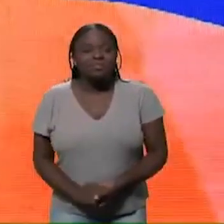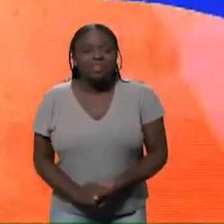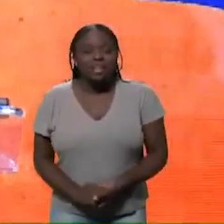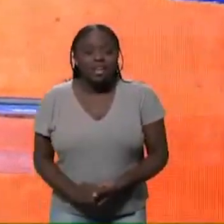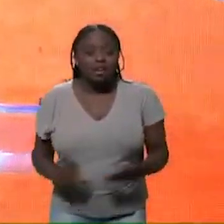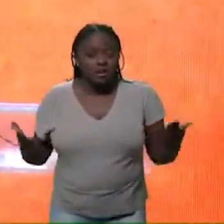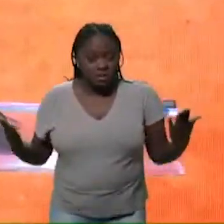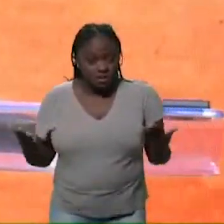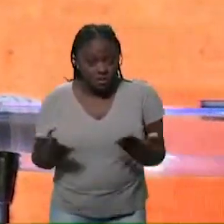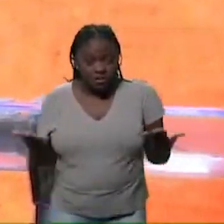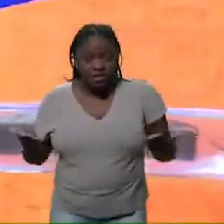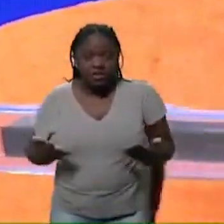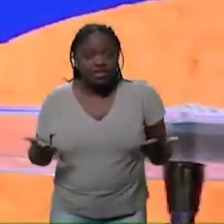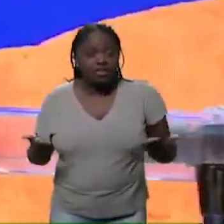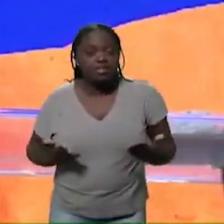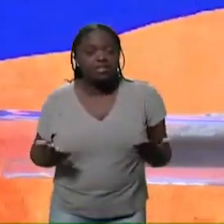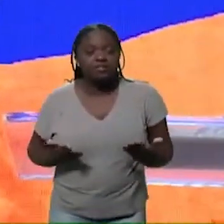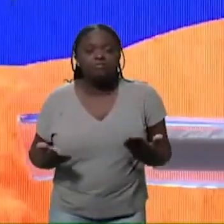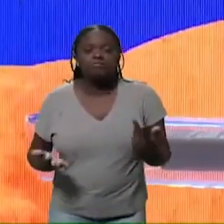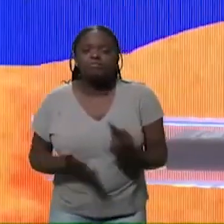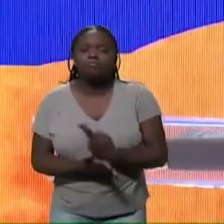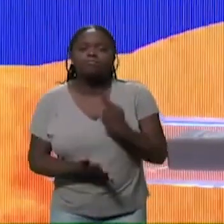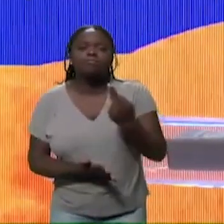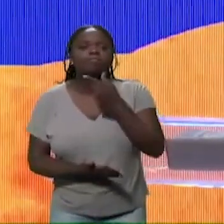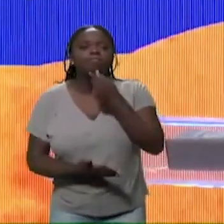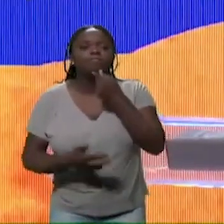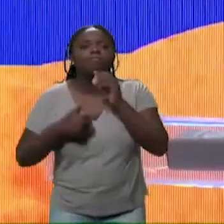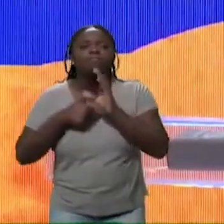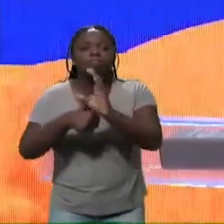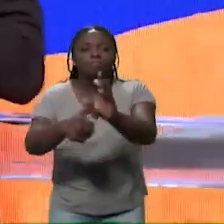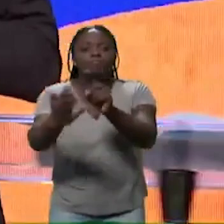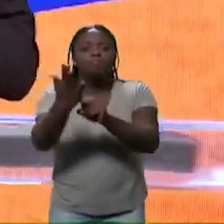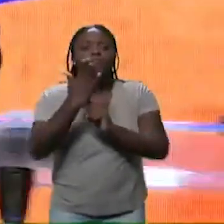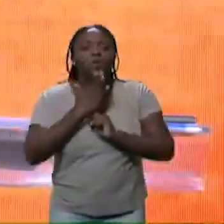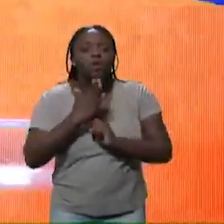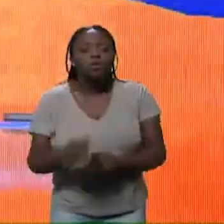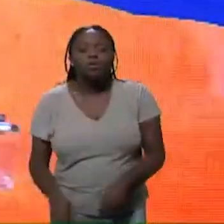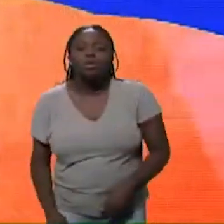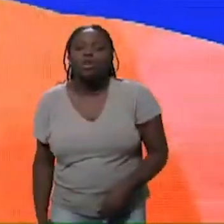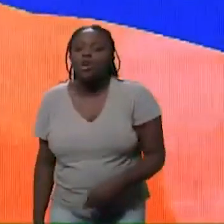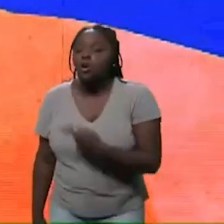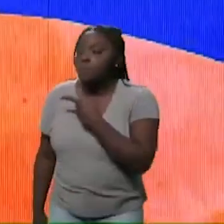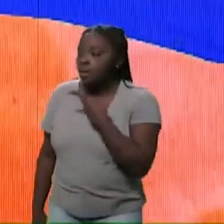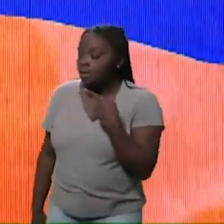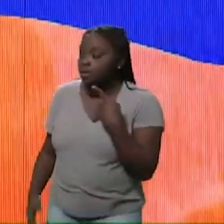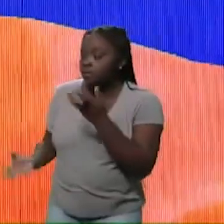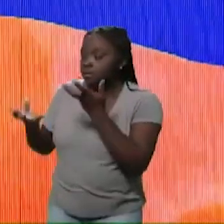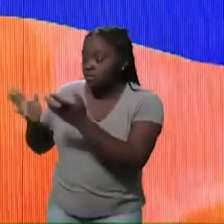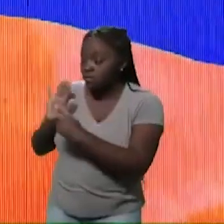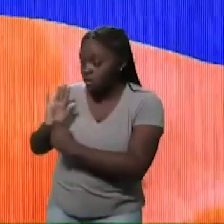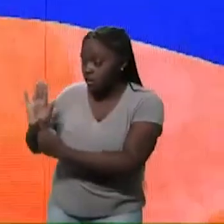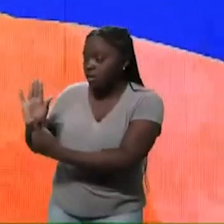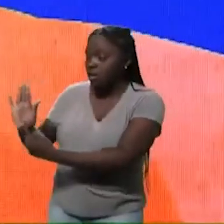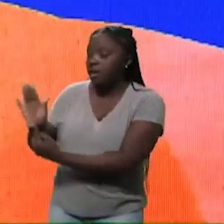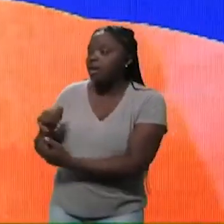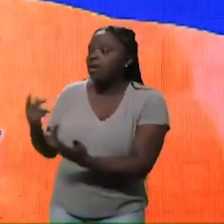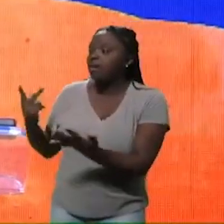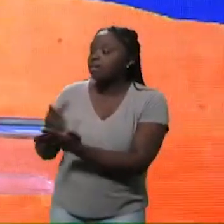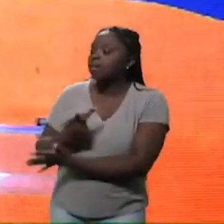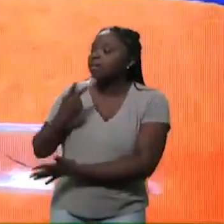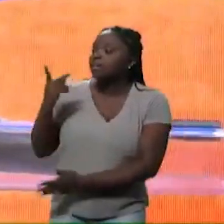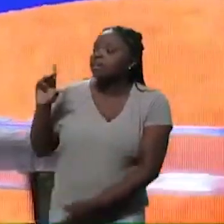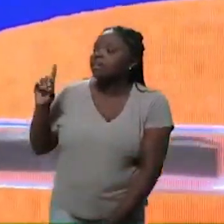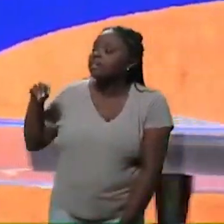Hoje, sabe o que os rapazes cristãos me mostram? Pastor, quero te mostrar o que, chega na